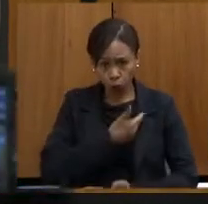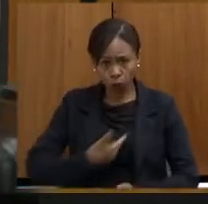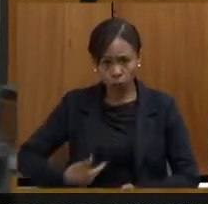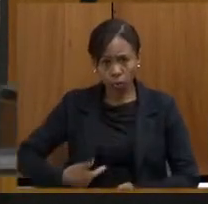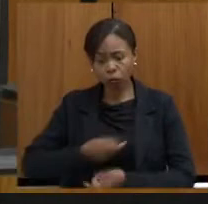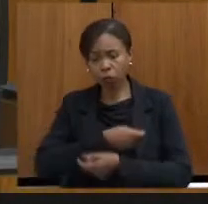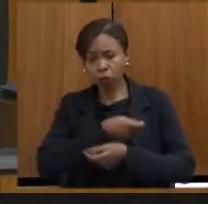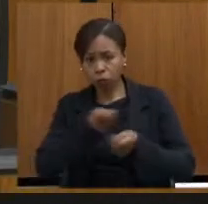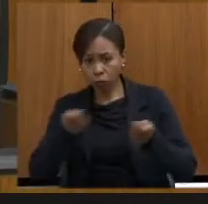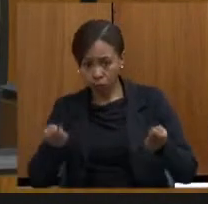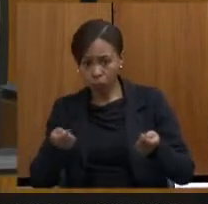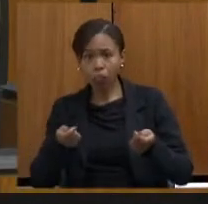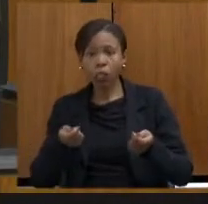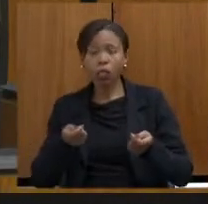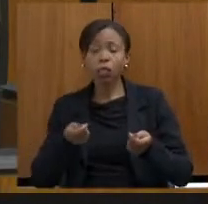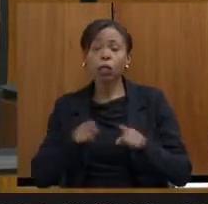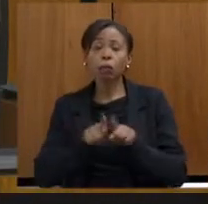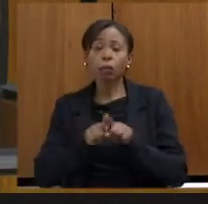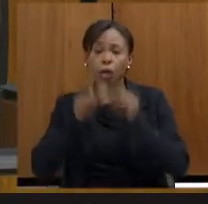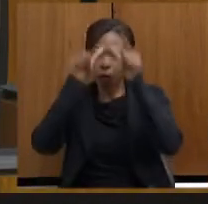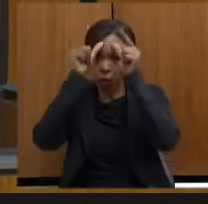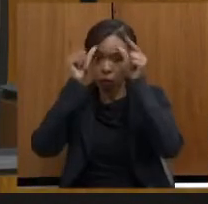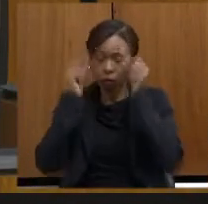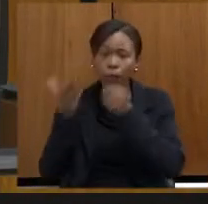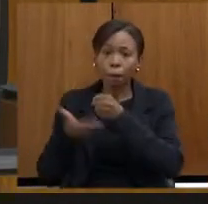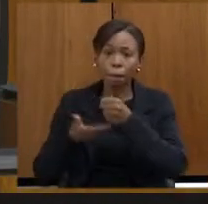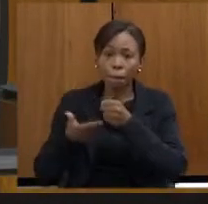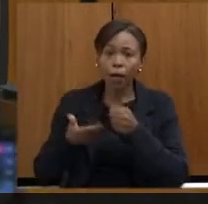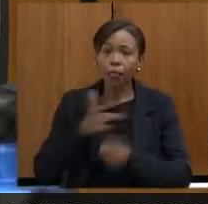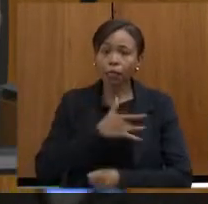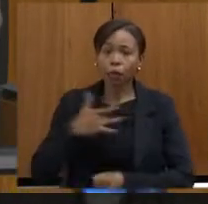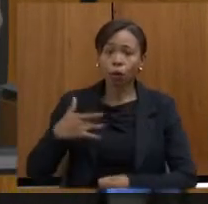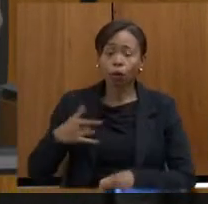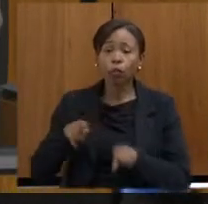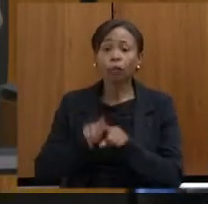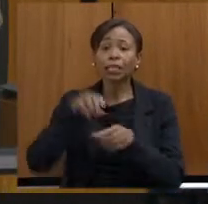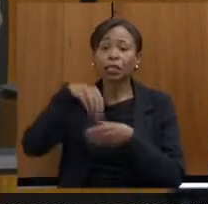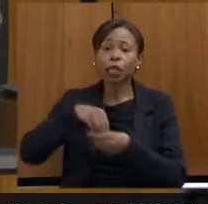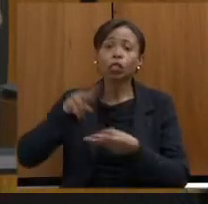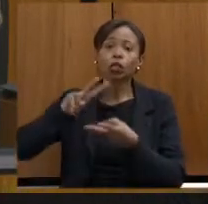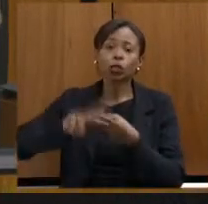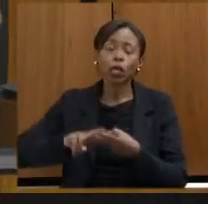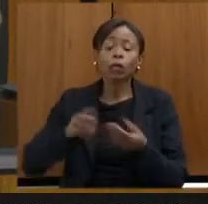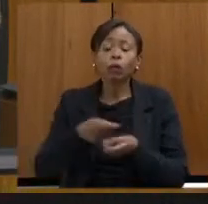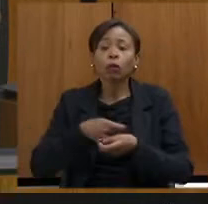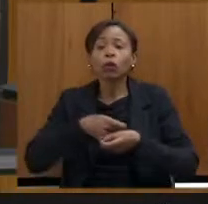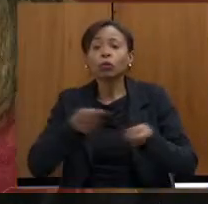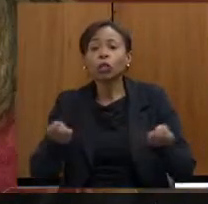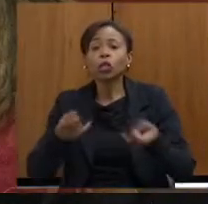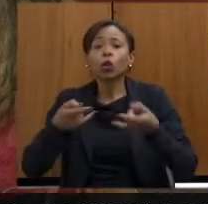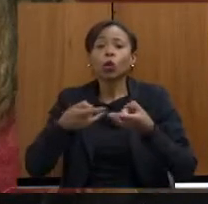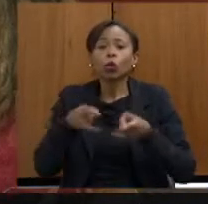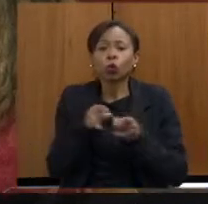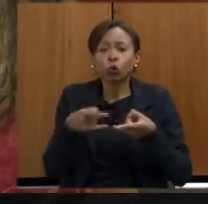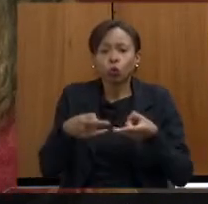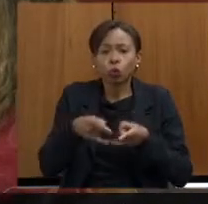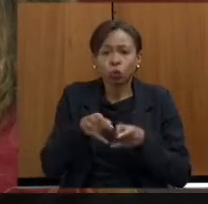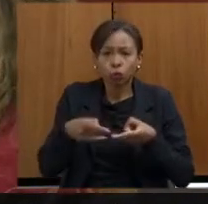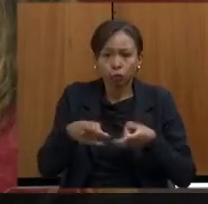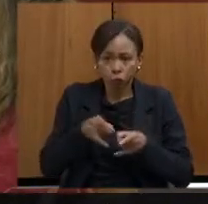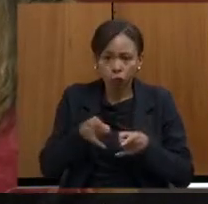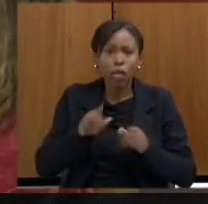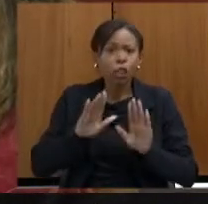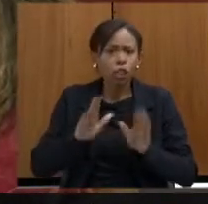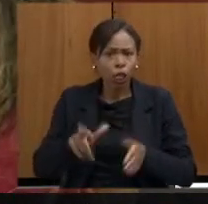nas unidades básicas de saúde, nas unidades do sistema prisional, os absorventes íntimos. Lembrando que essa lei já